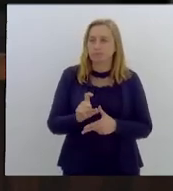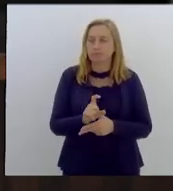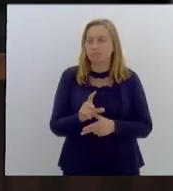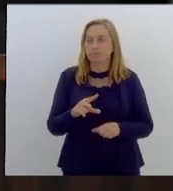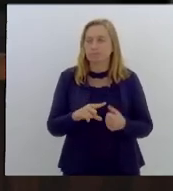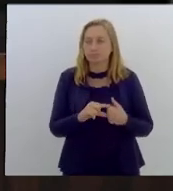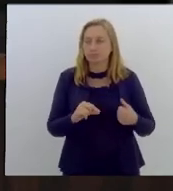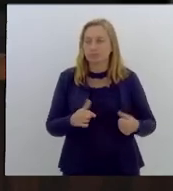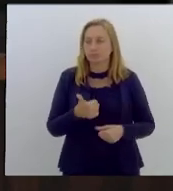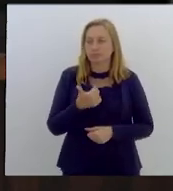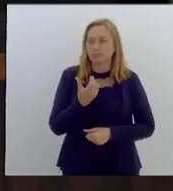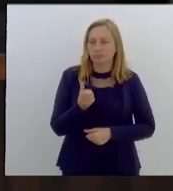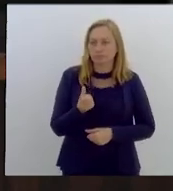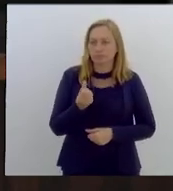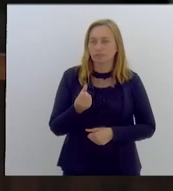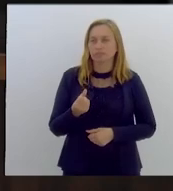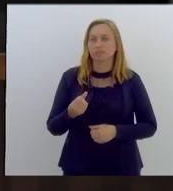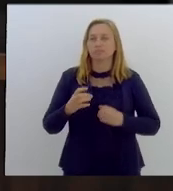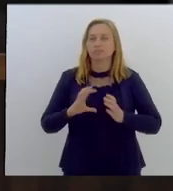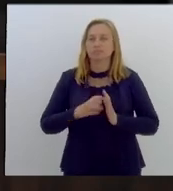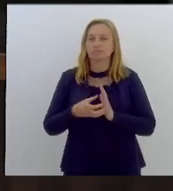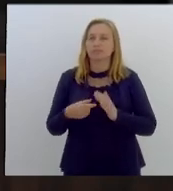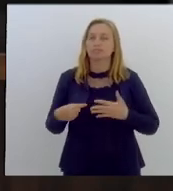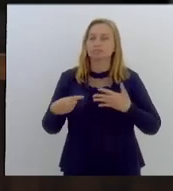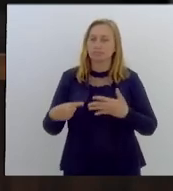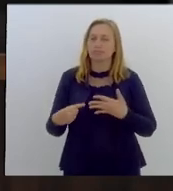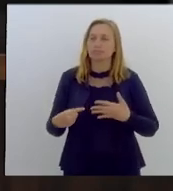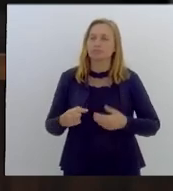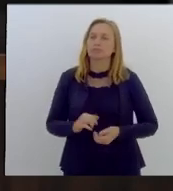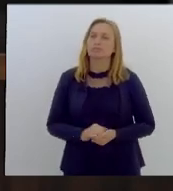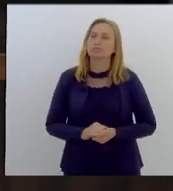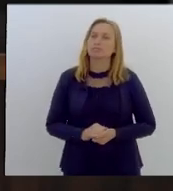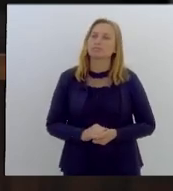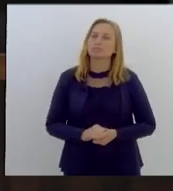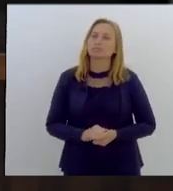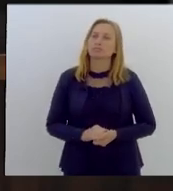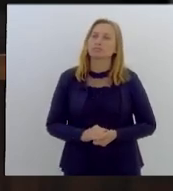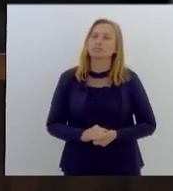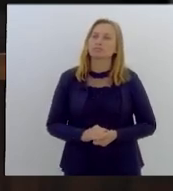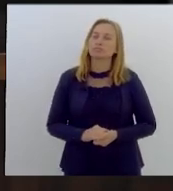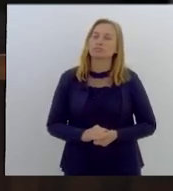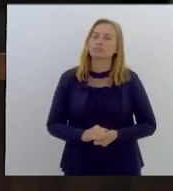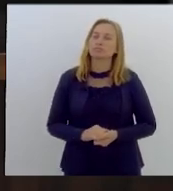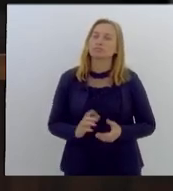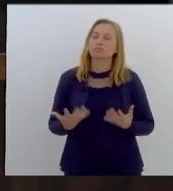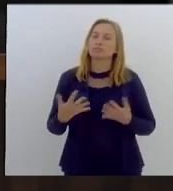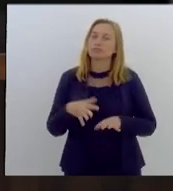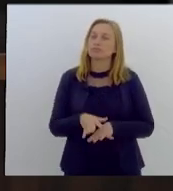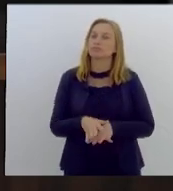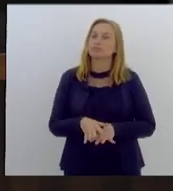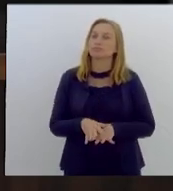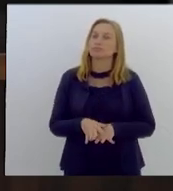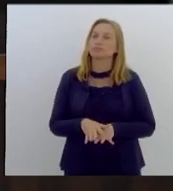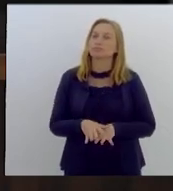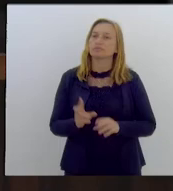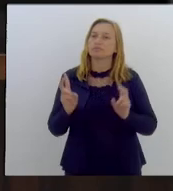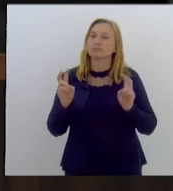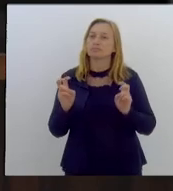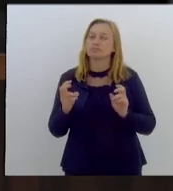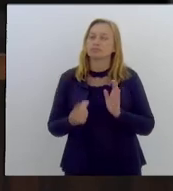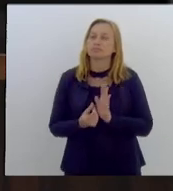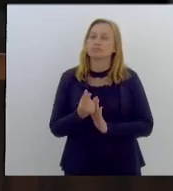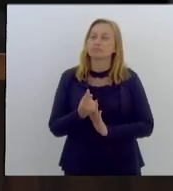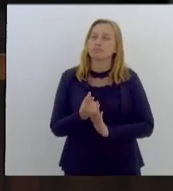artigo 16, deputada Renata, bancada do PSOL. Poder Executivo providenciará a inclusão ou modificação necessária em ações orçamentárias